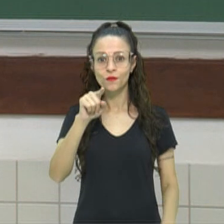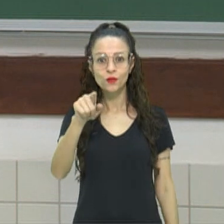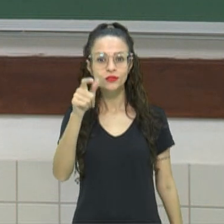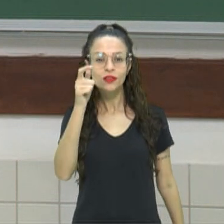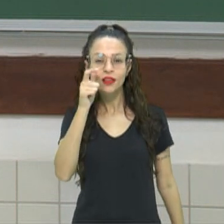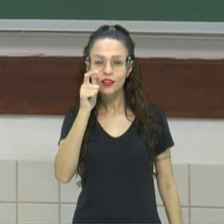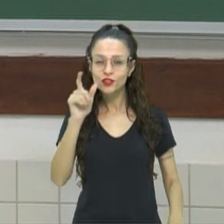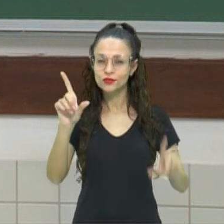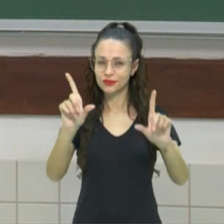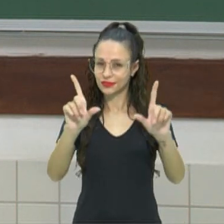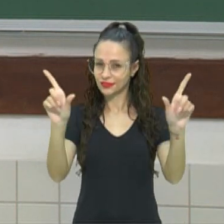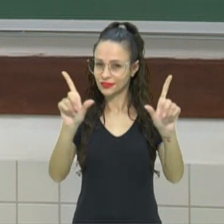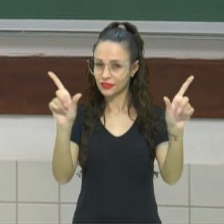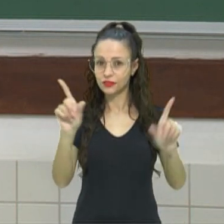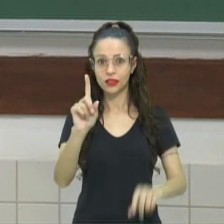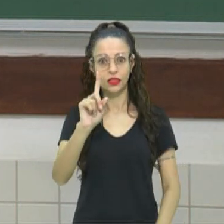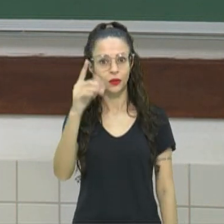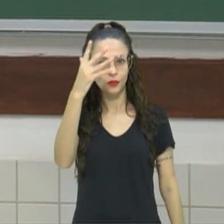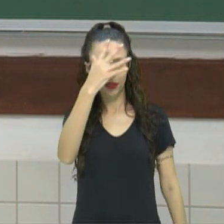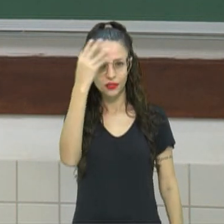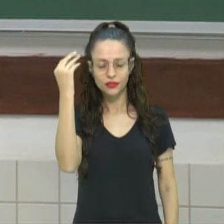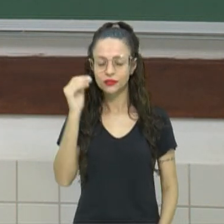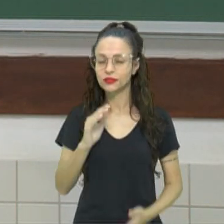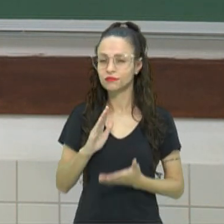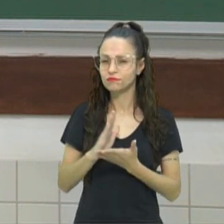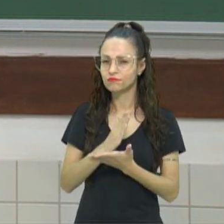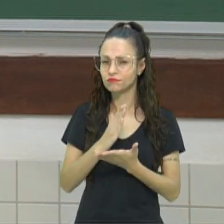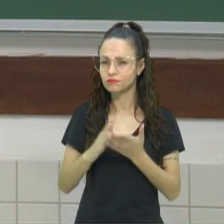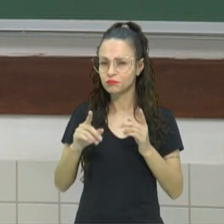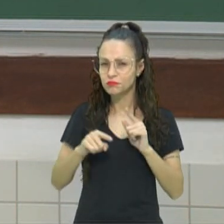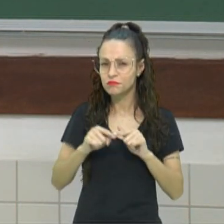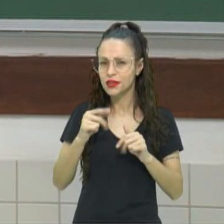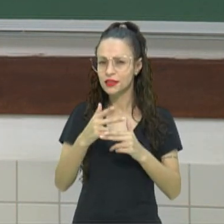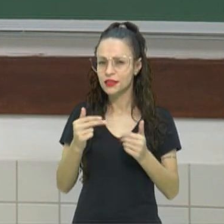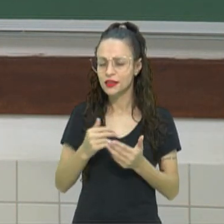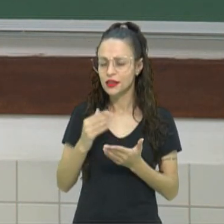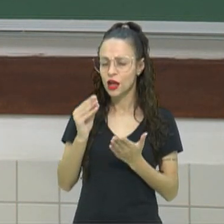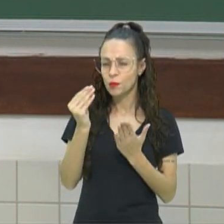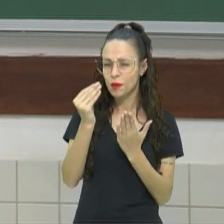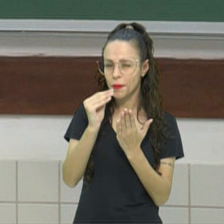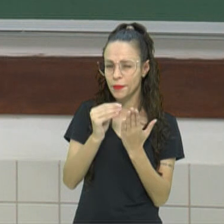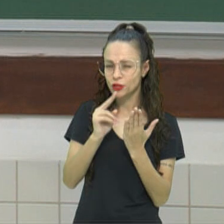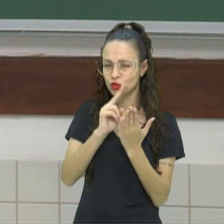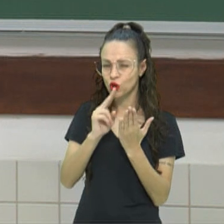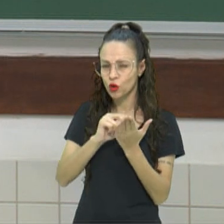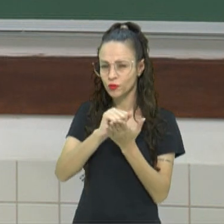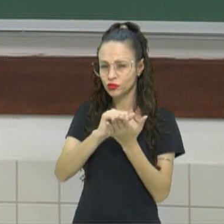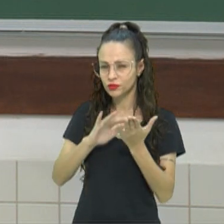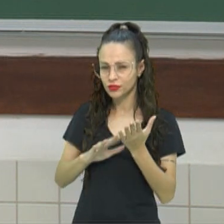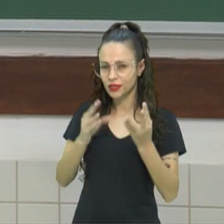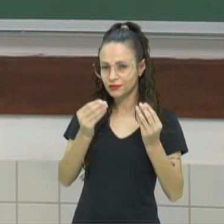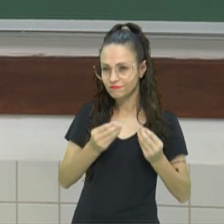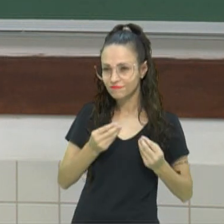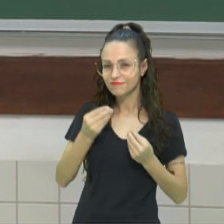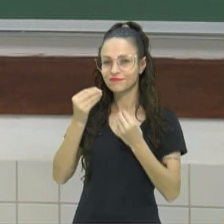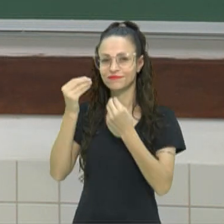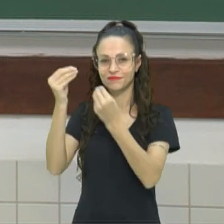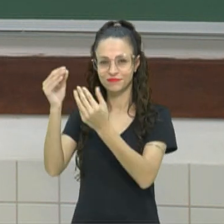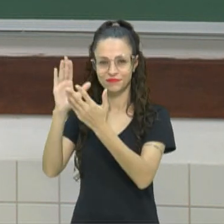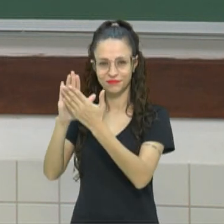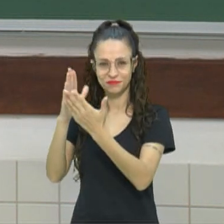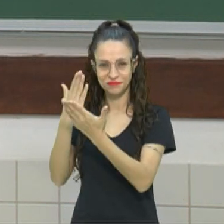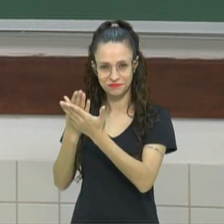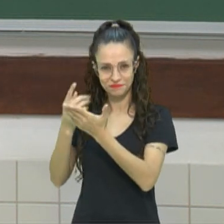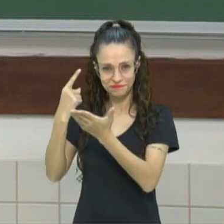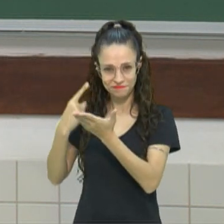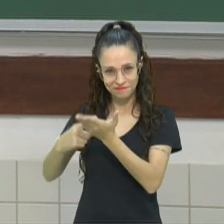pela TV, não esqueça de separar o teu material com nome, número, turma, tudo bem organizadinho para você entregar na escola no dia